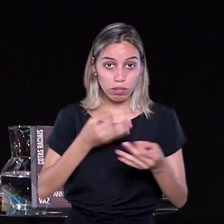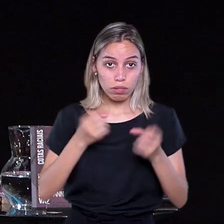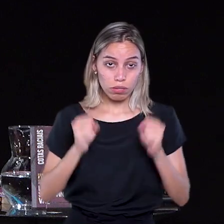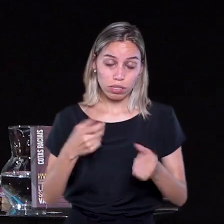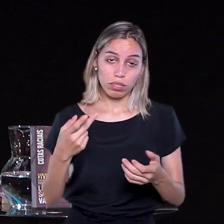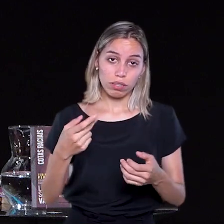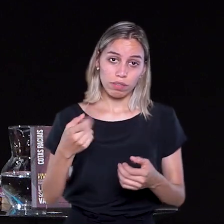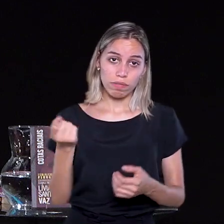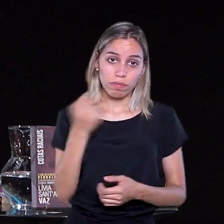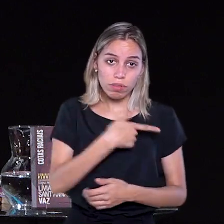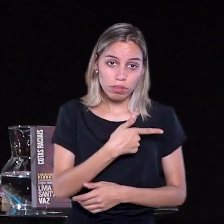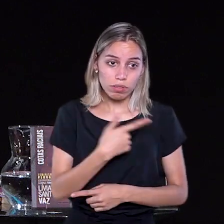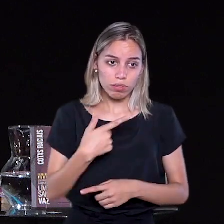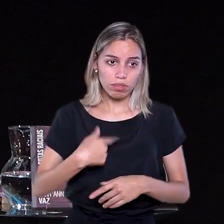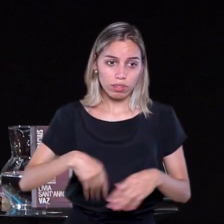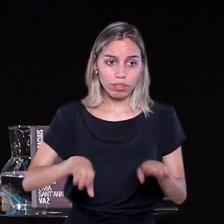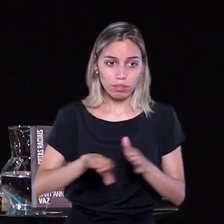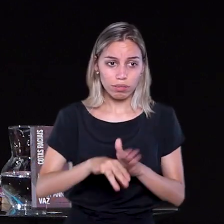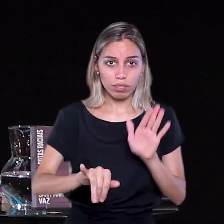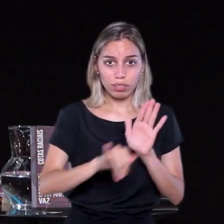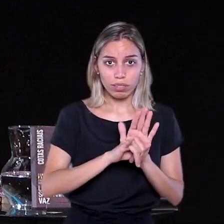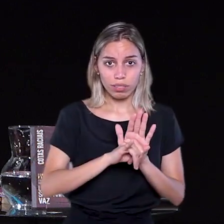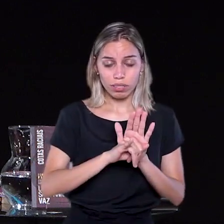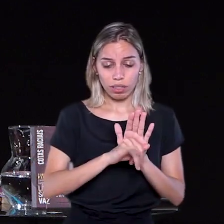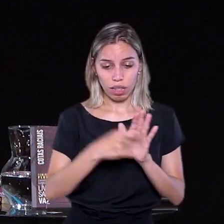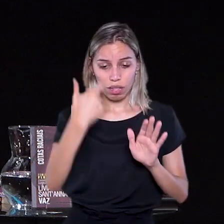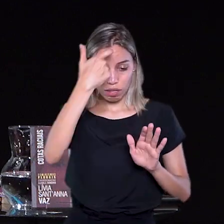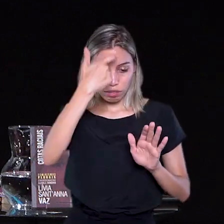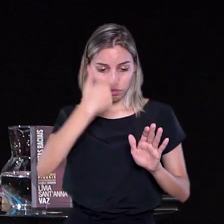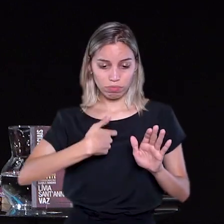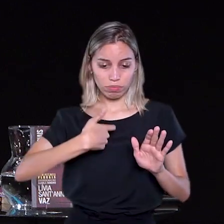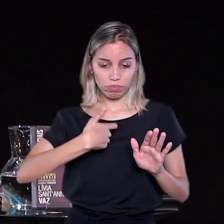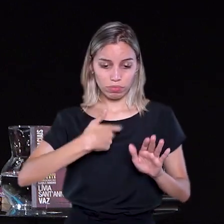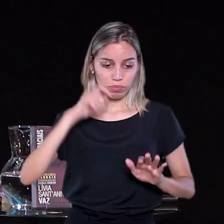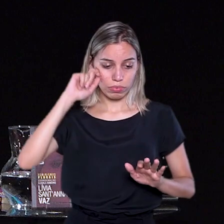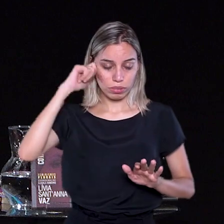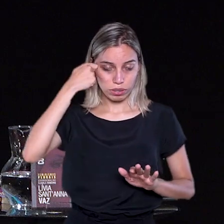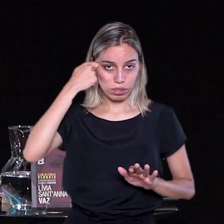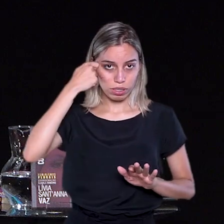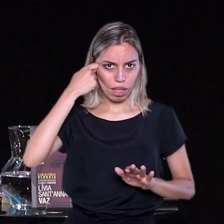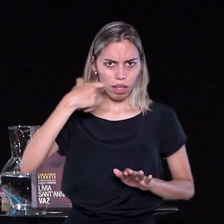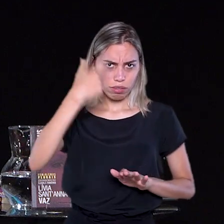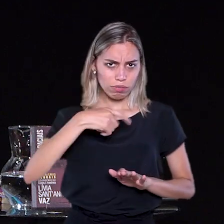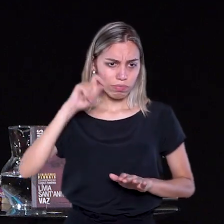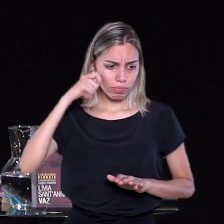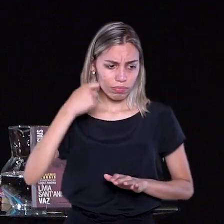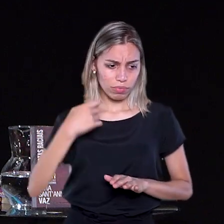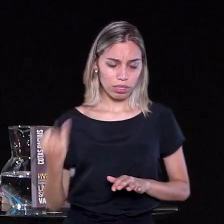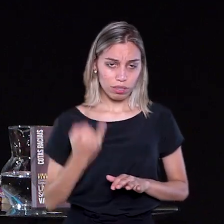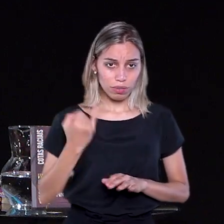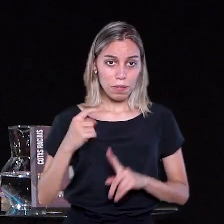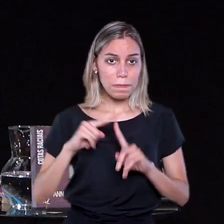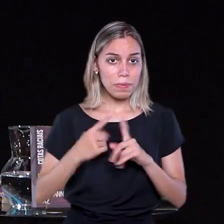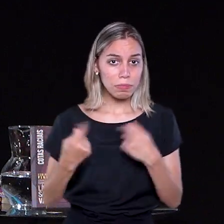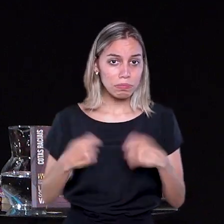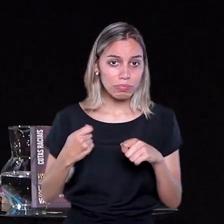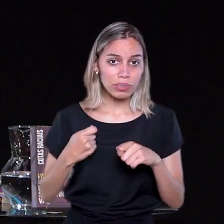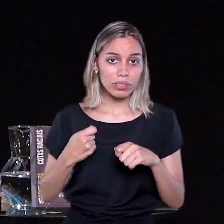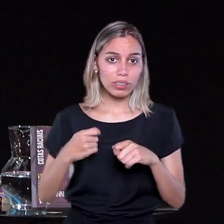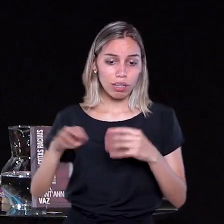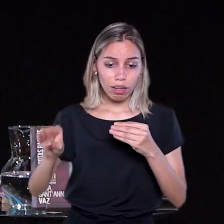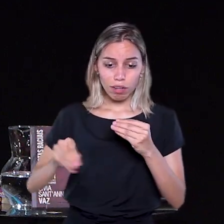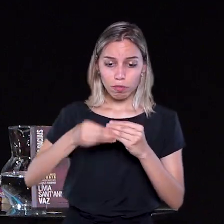autodeclaração racial. E aí, embora a autodeclaração seja importante, ela precisa ser complementada. Sabe por